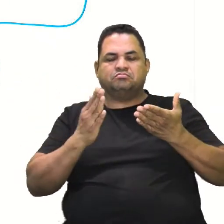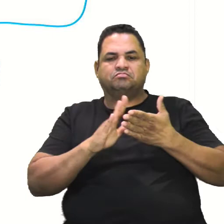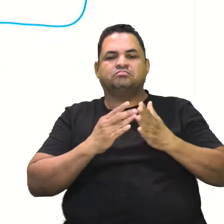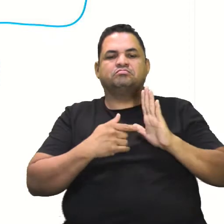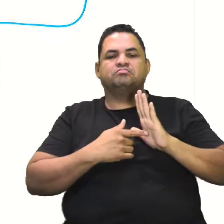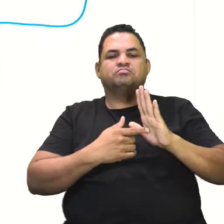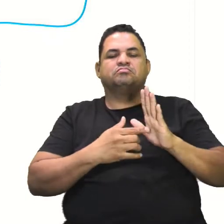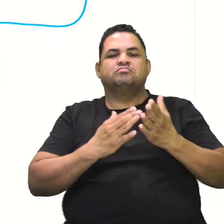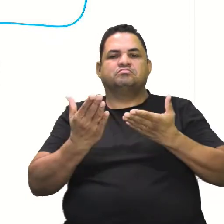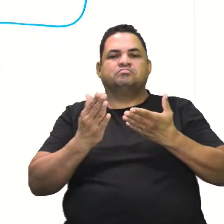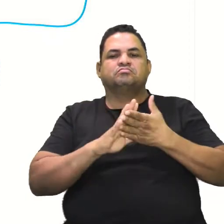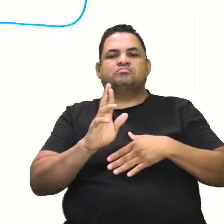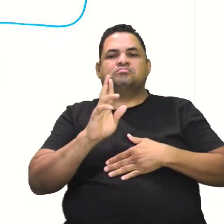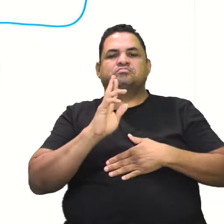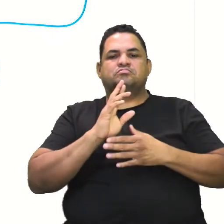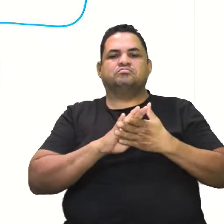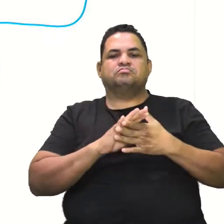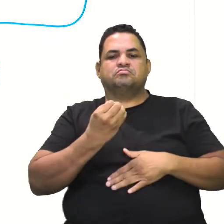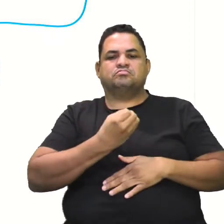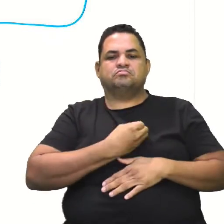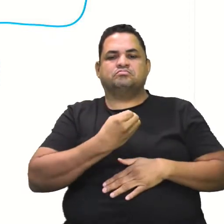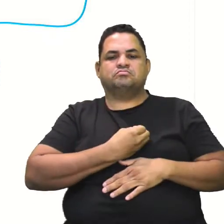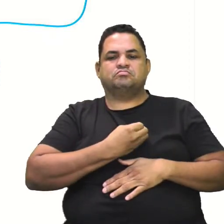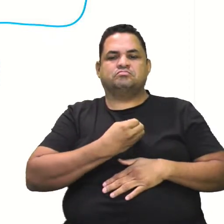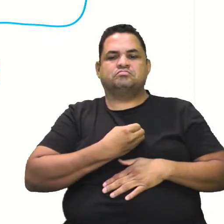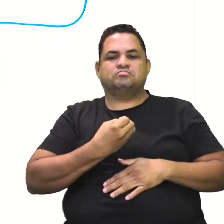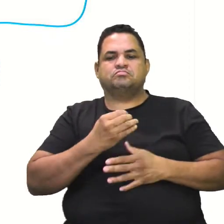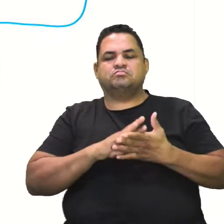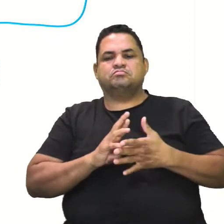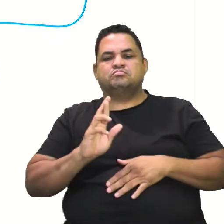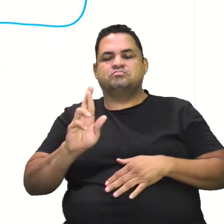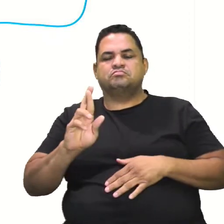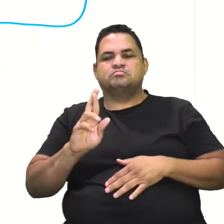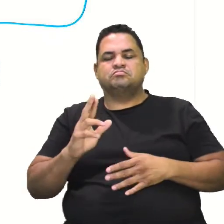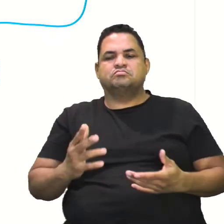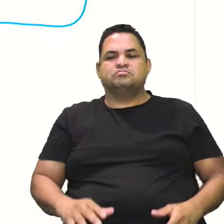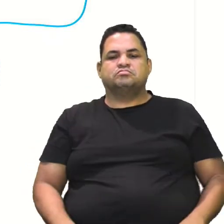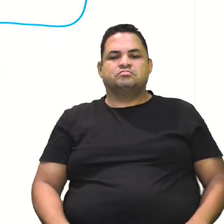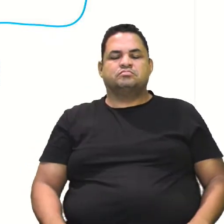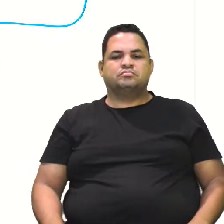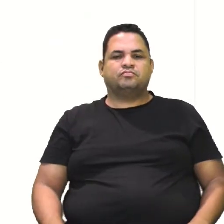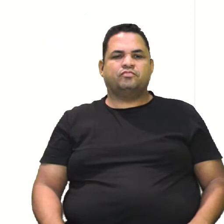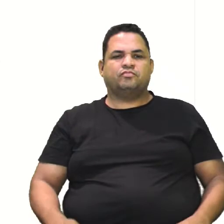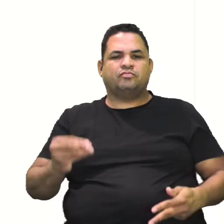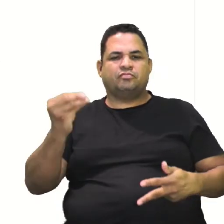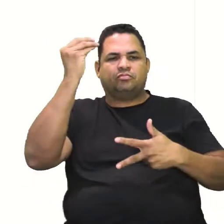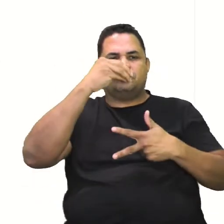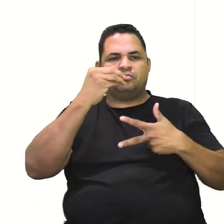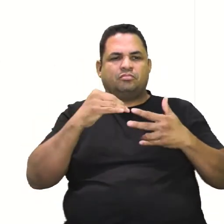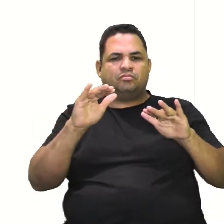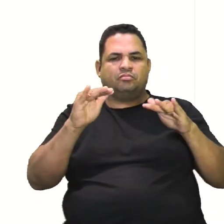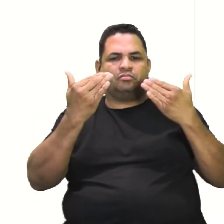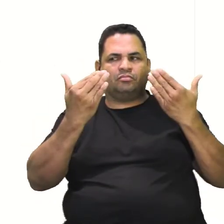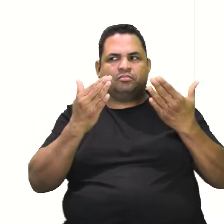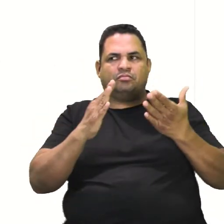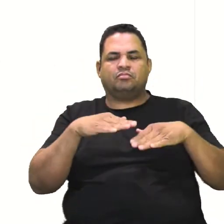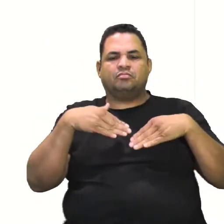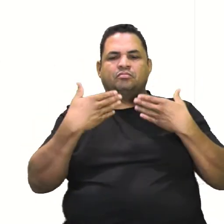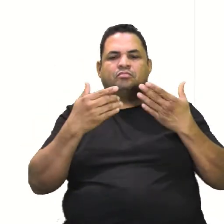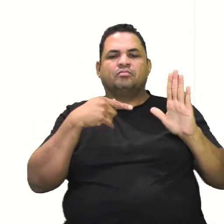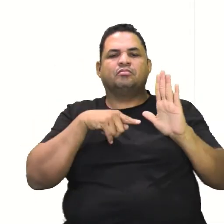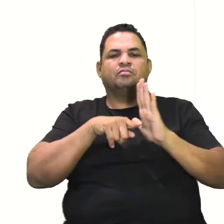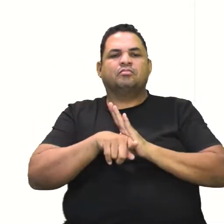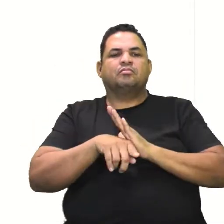vai nos dar como resultado o valor do raio. Tá bom? Vamos de Enem? Se liga no Enem, qual